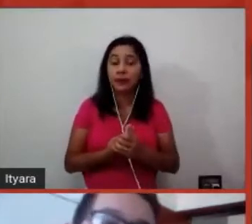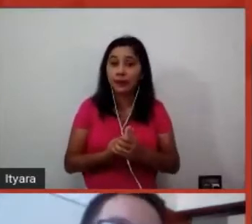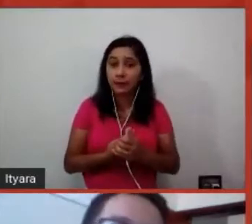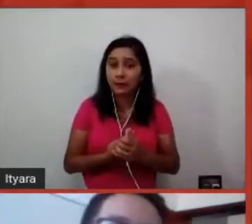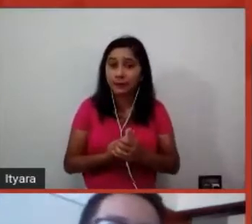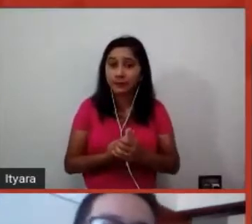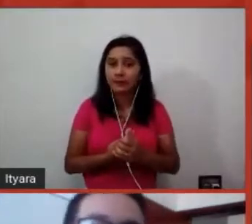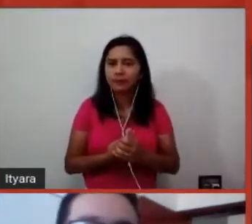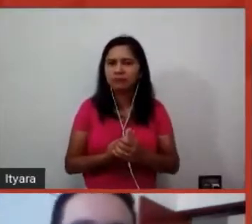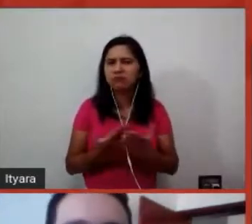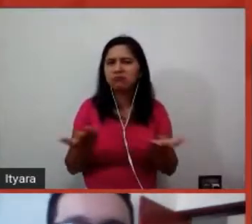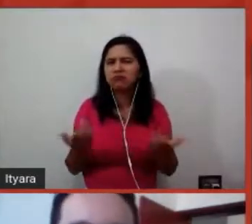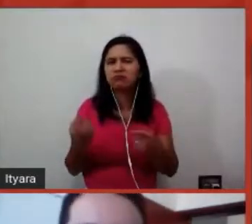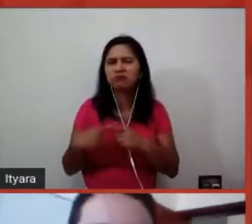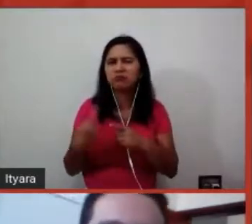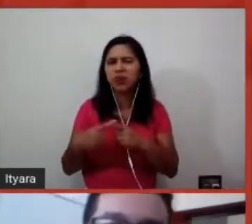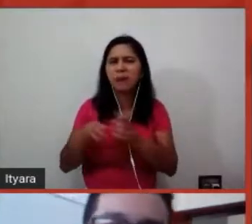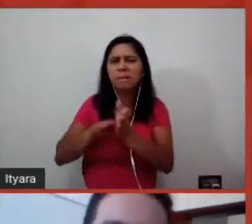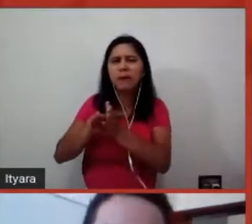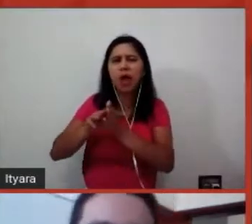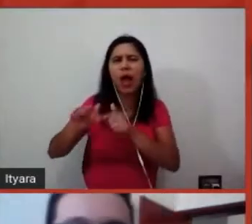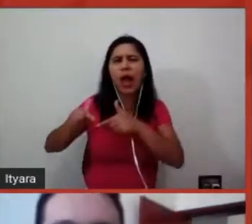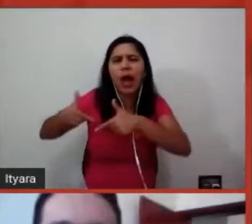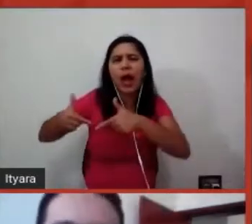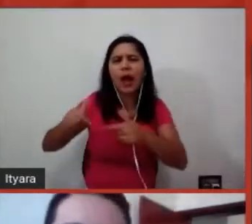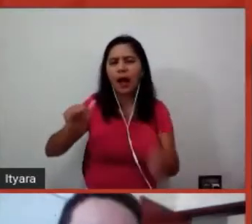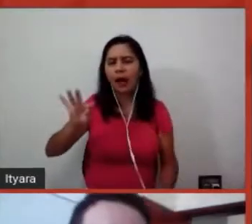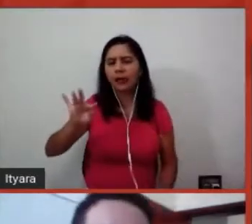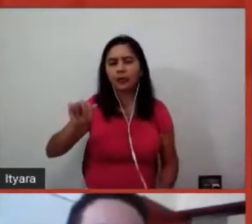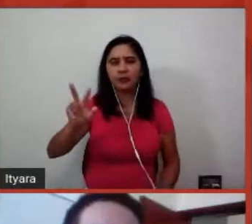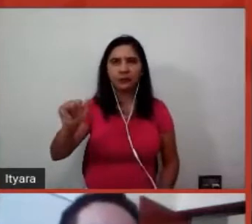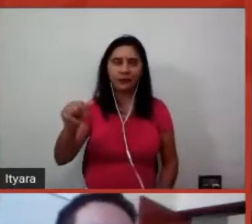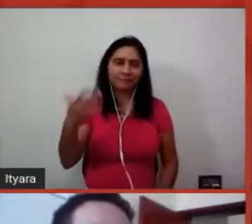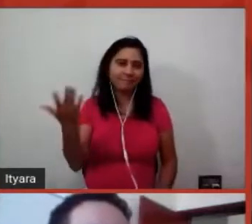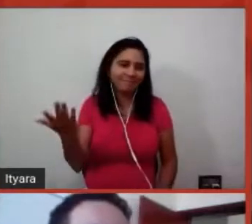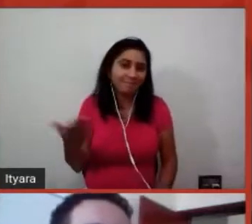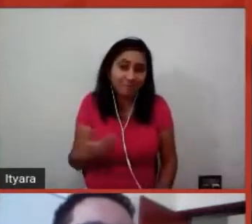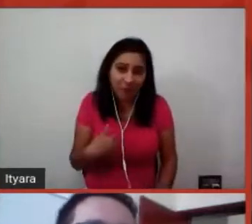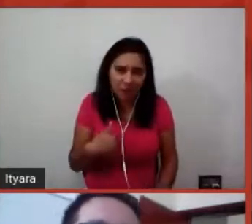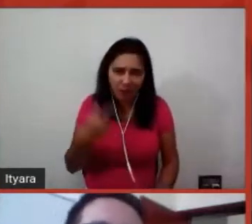pulando, por que falar de metodologias ativas, né? Claro que para mim vocês já perceberam que é algo muito,